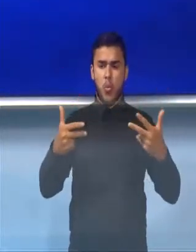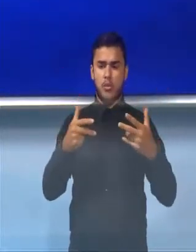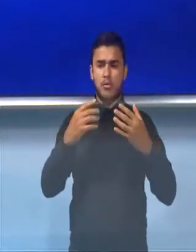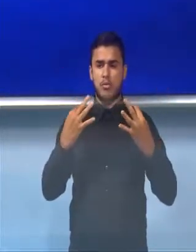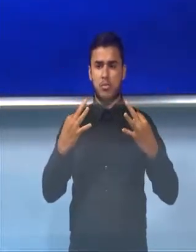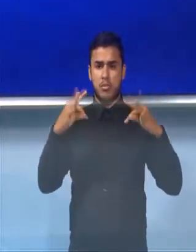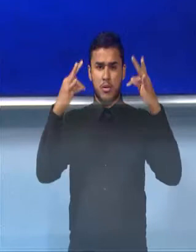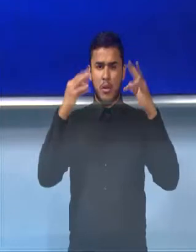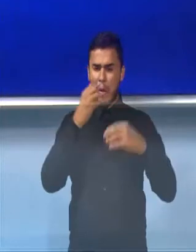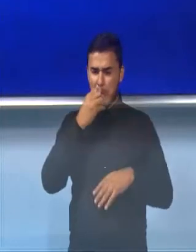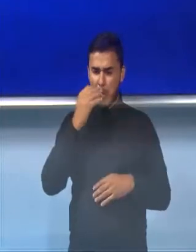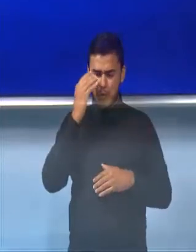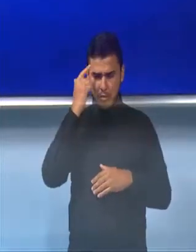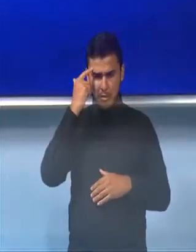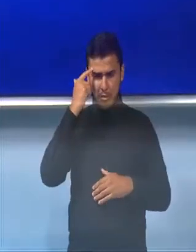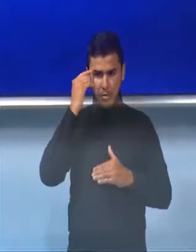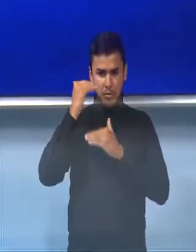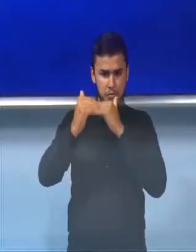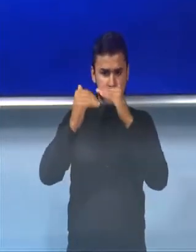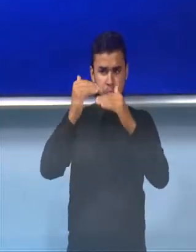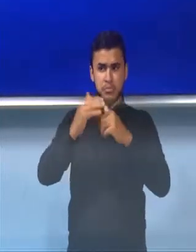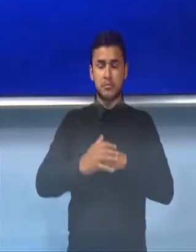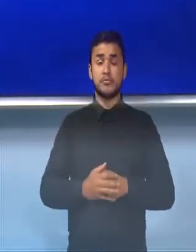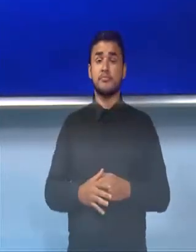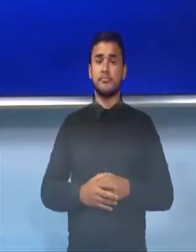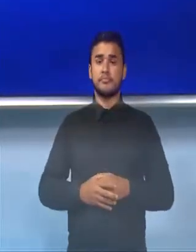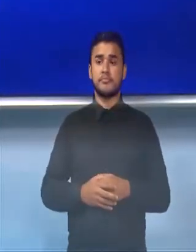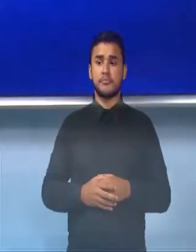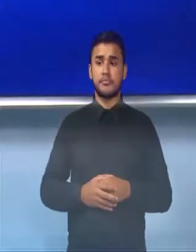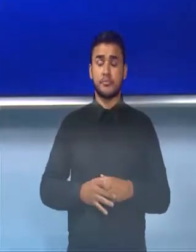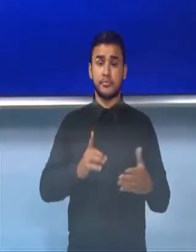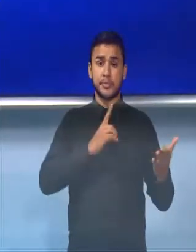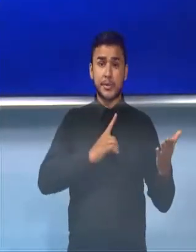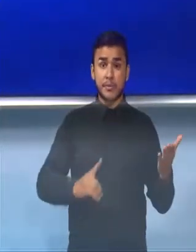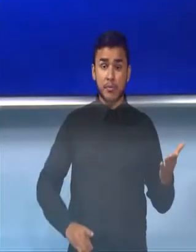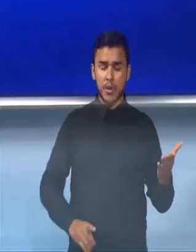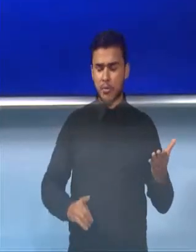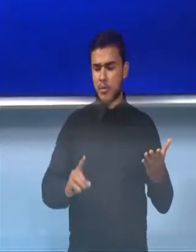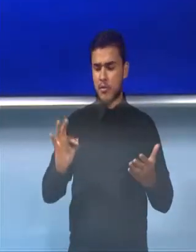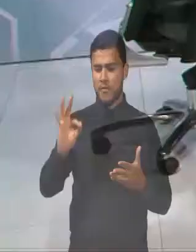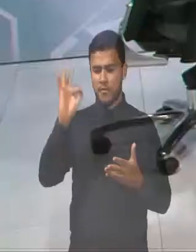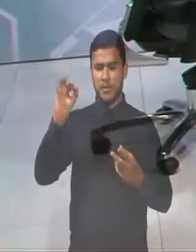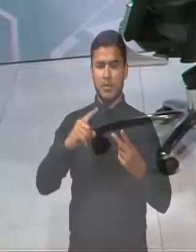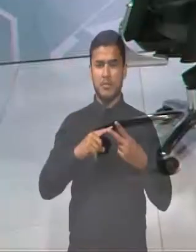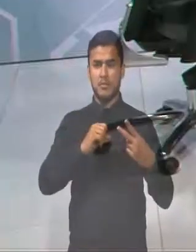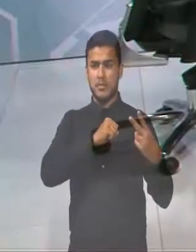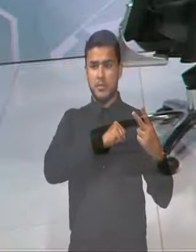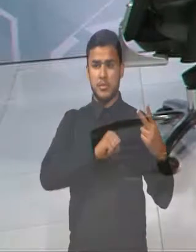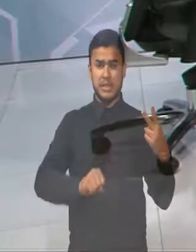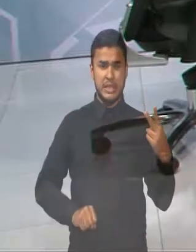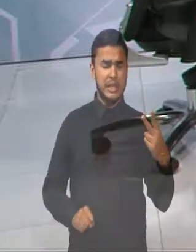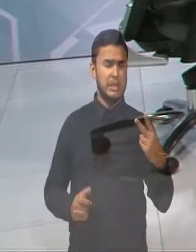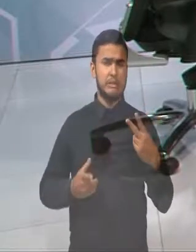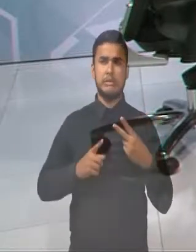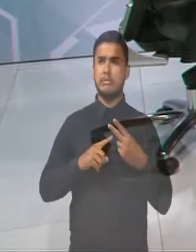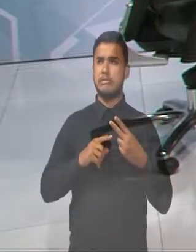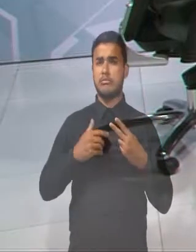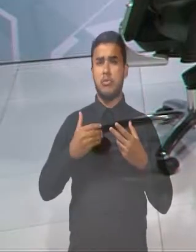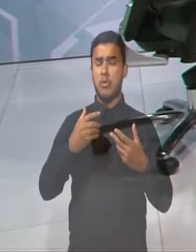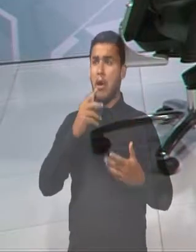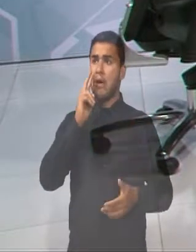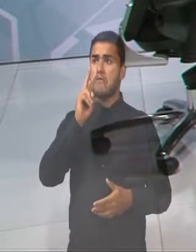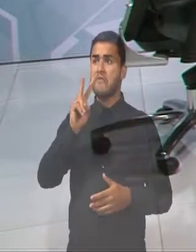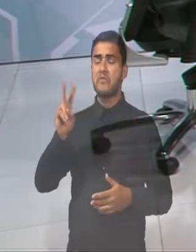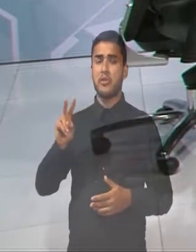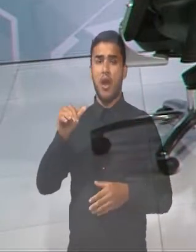positiva de construção. Eu não vi nenhum deputado federal, nenhum senador, desistir de uma ideia,